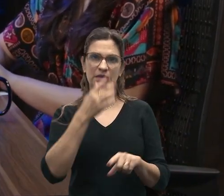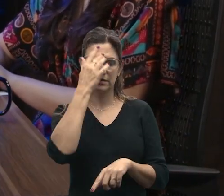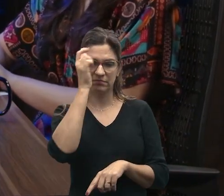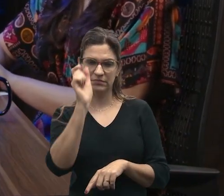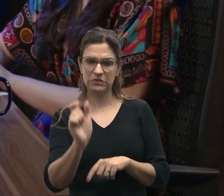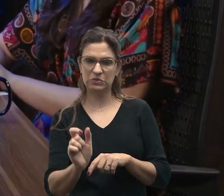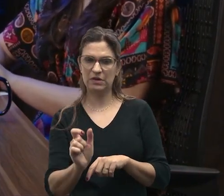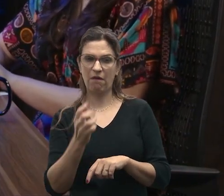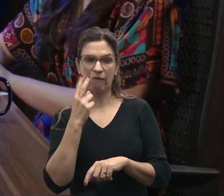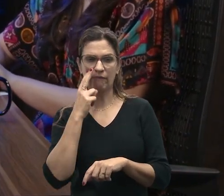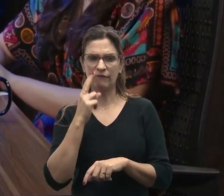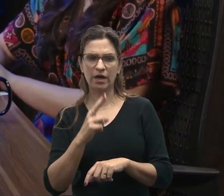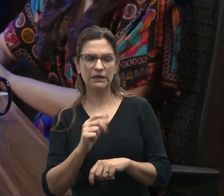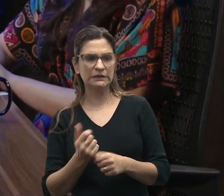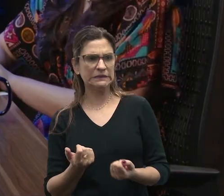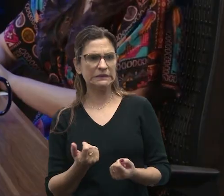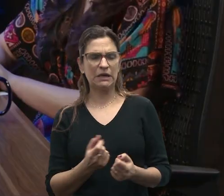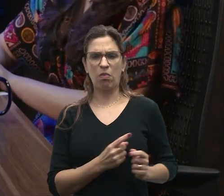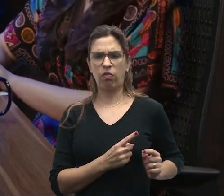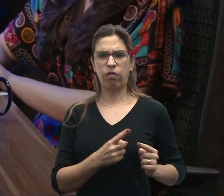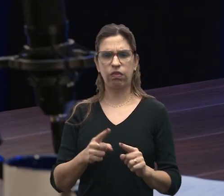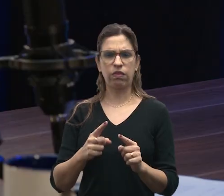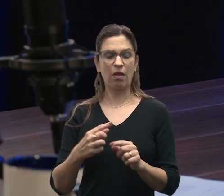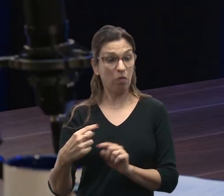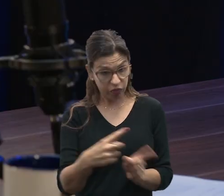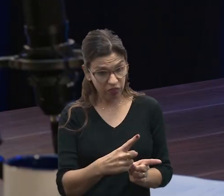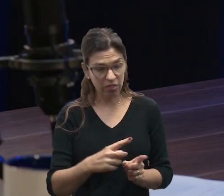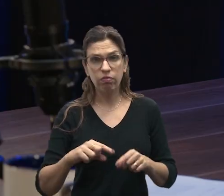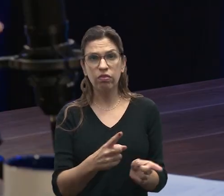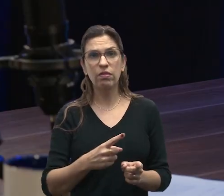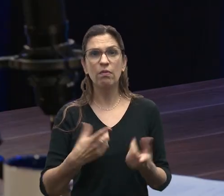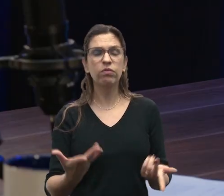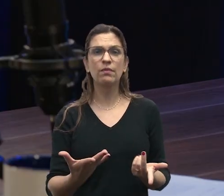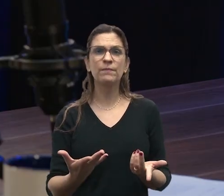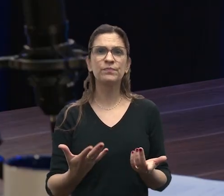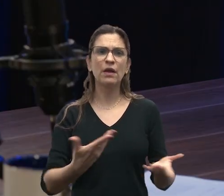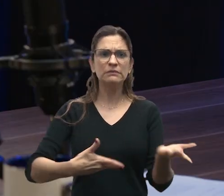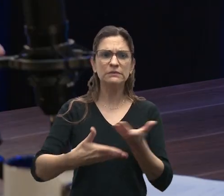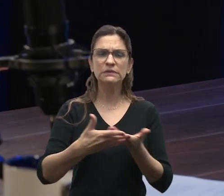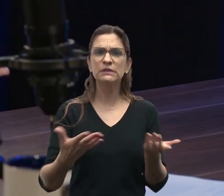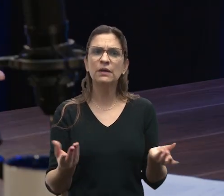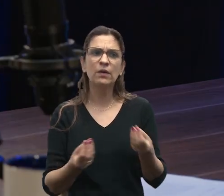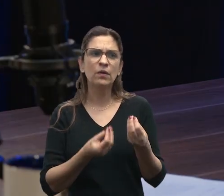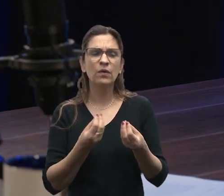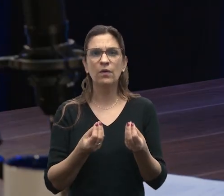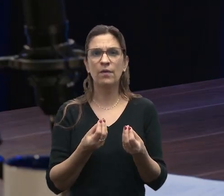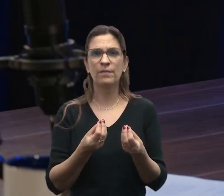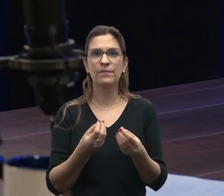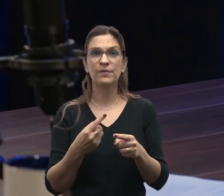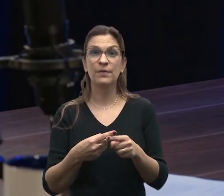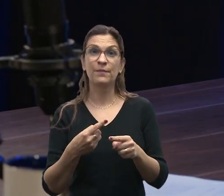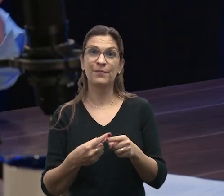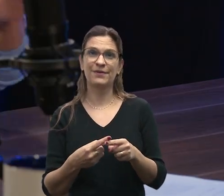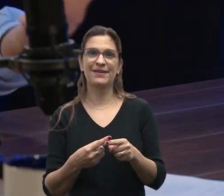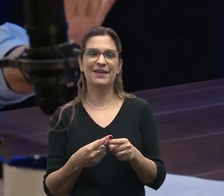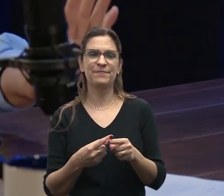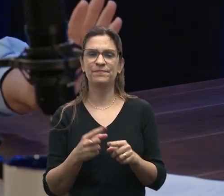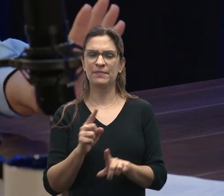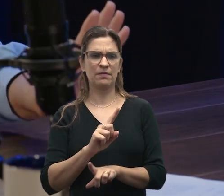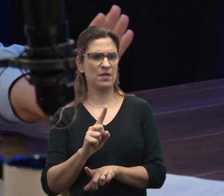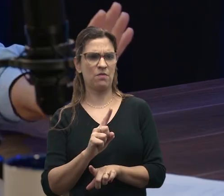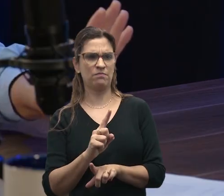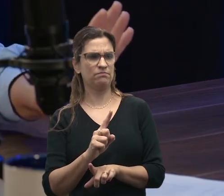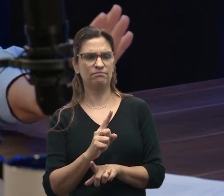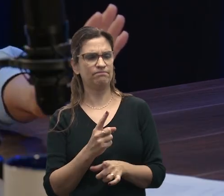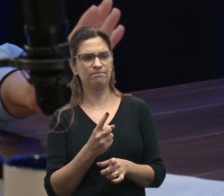vai usar o banheiro, porque o diretor lá do parque, lá do Belmar Fidalgo, que não compreende essa questão direito, ele fala, não, a senhora não